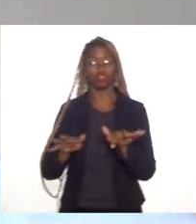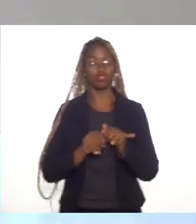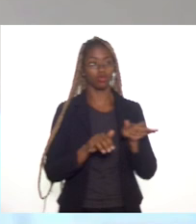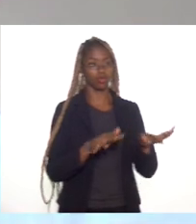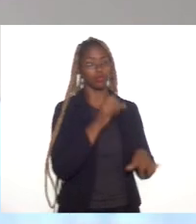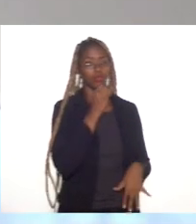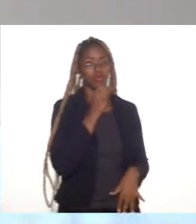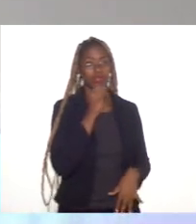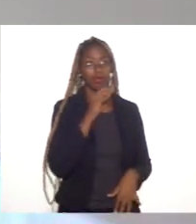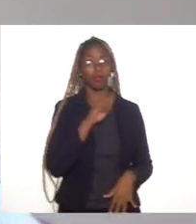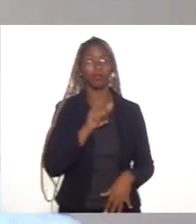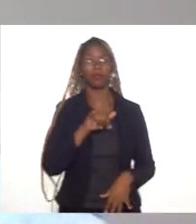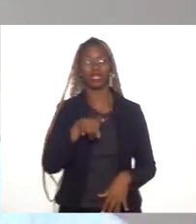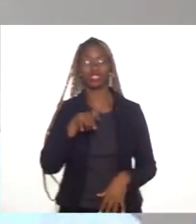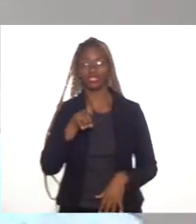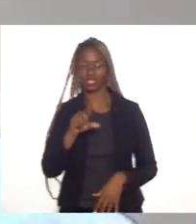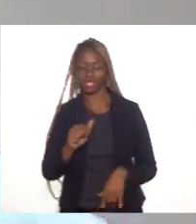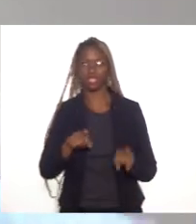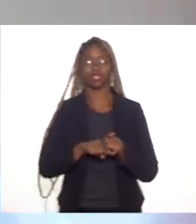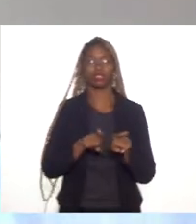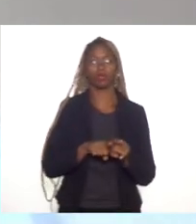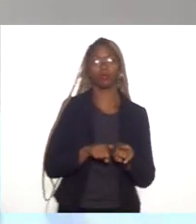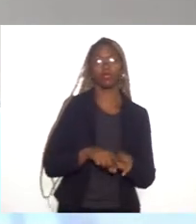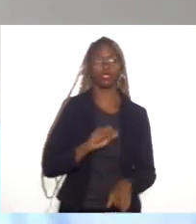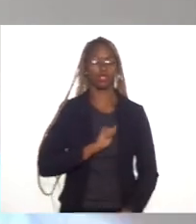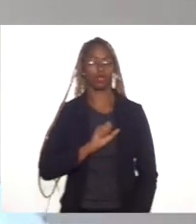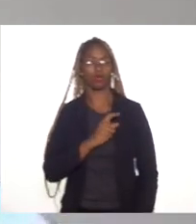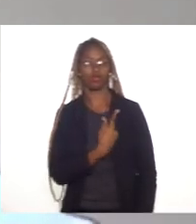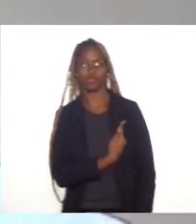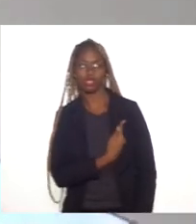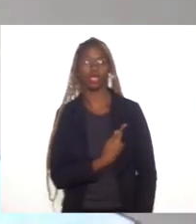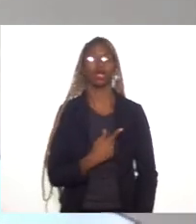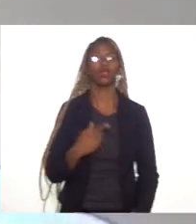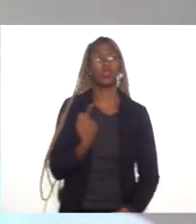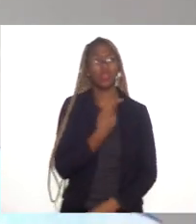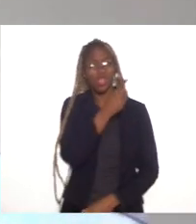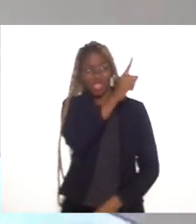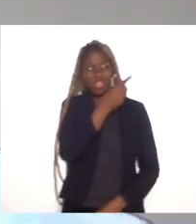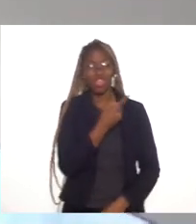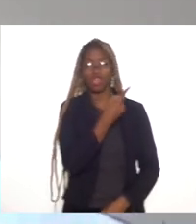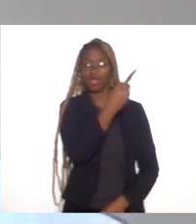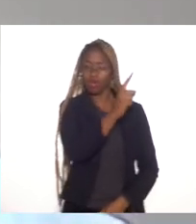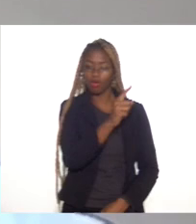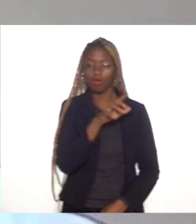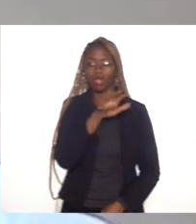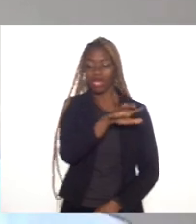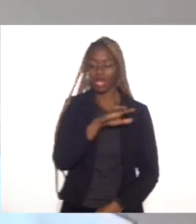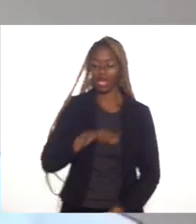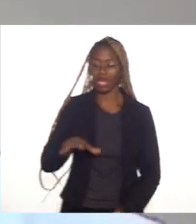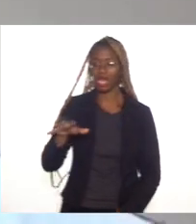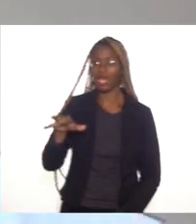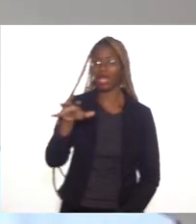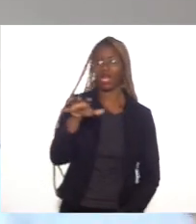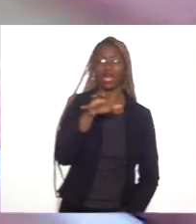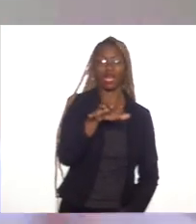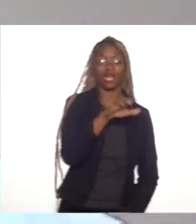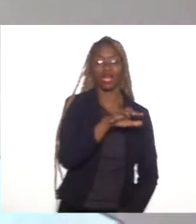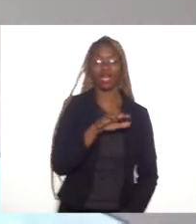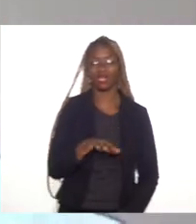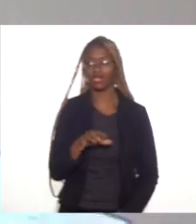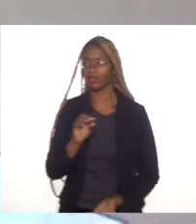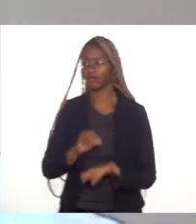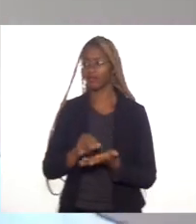Oeste, na Baixada Fluminense, em São Gonçalo, no interior, ou seja, sobretudo nas áreas e regiões menos assistidas